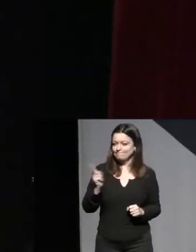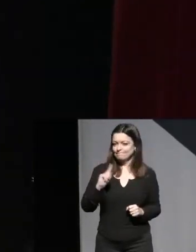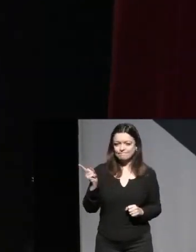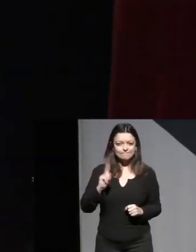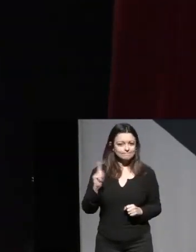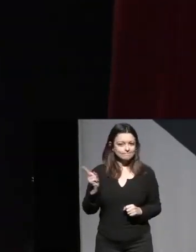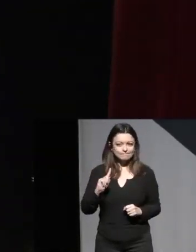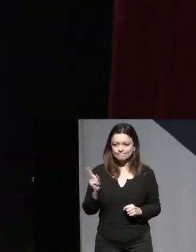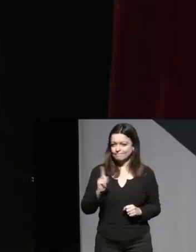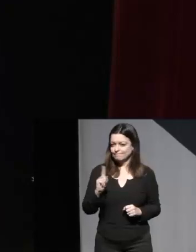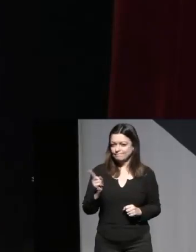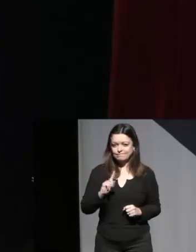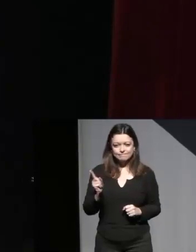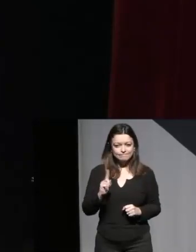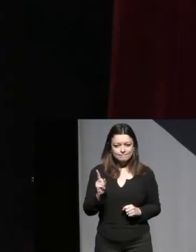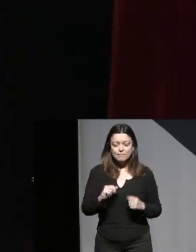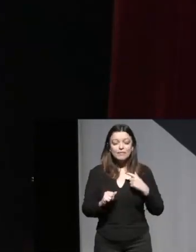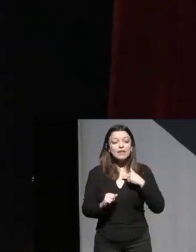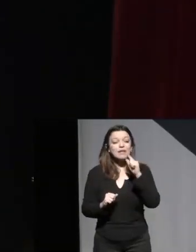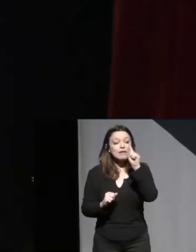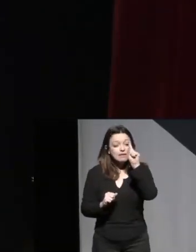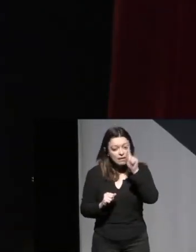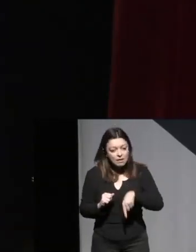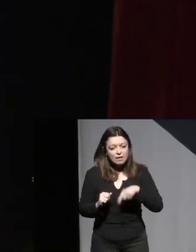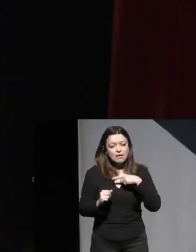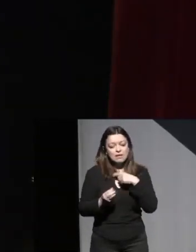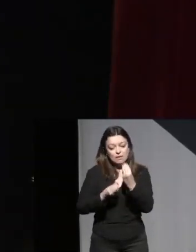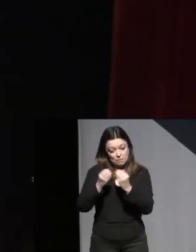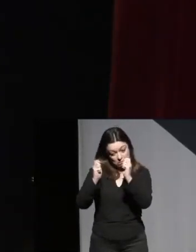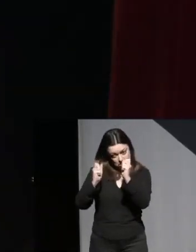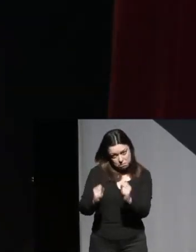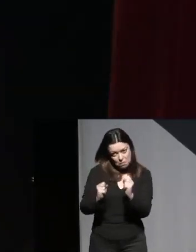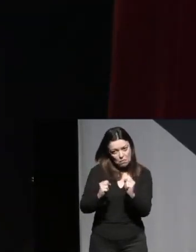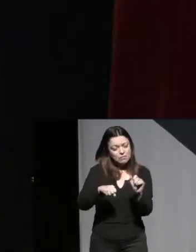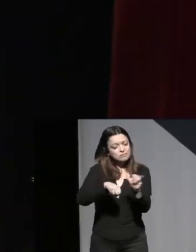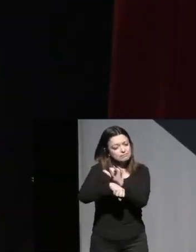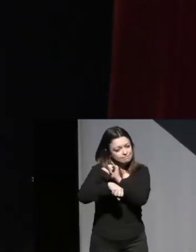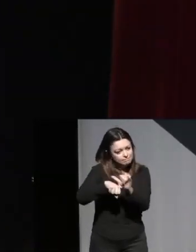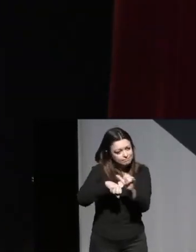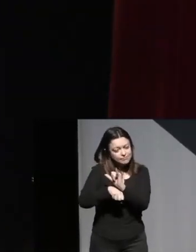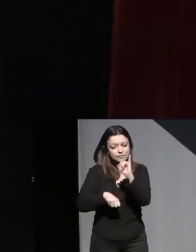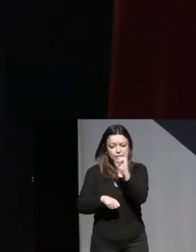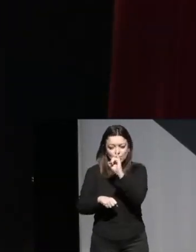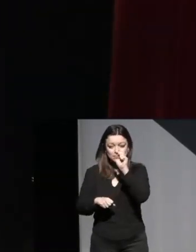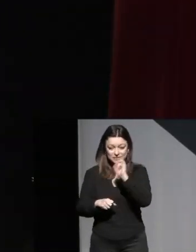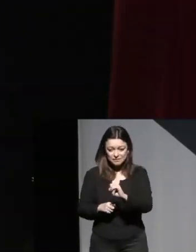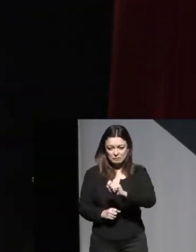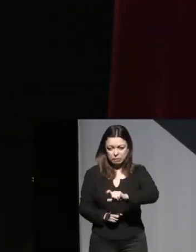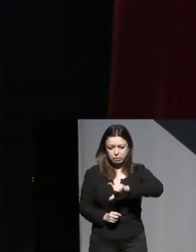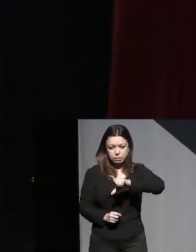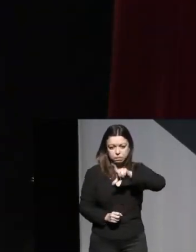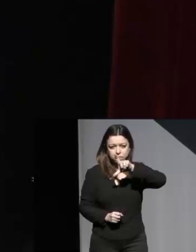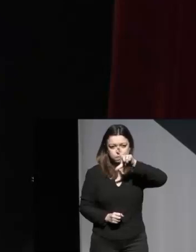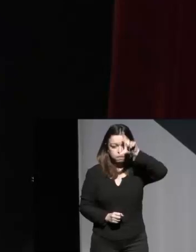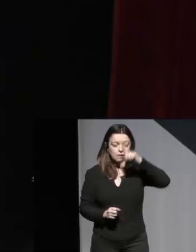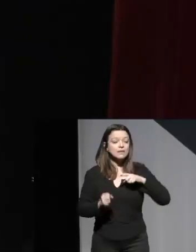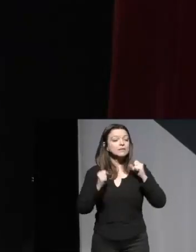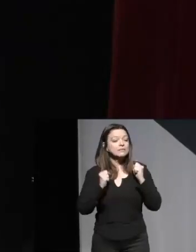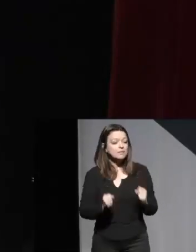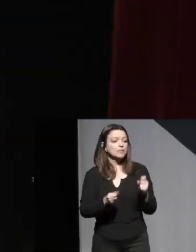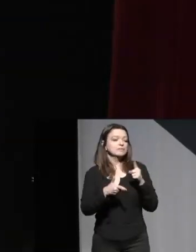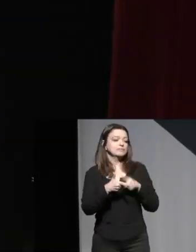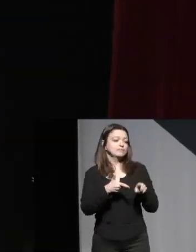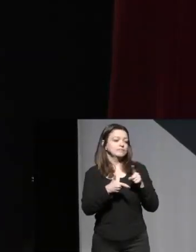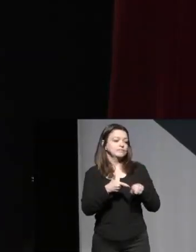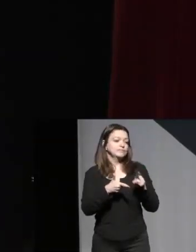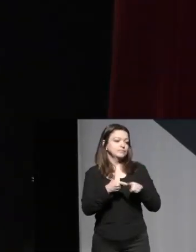problema sozinho. Ela é um instrumento? É. Mas se ela for usada em excesso, ela vai gerar mais problemas. E se chegarmos num